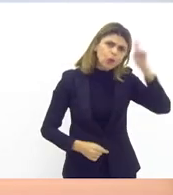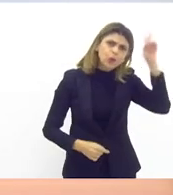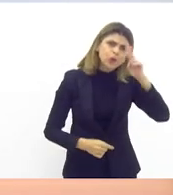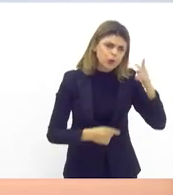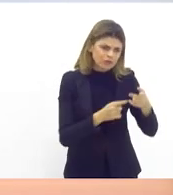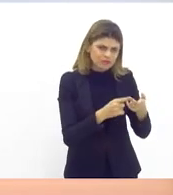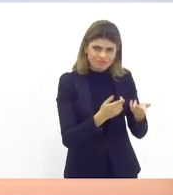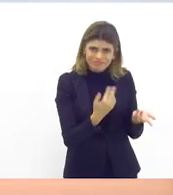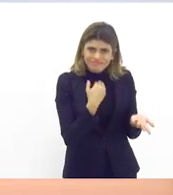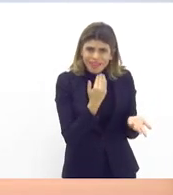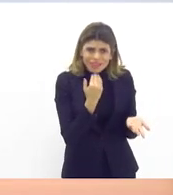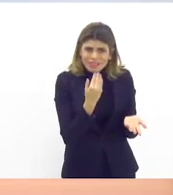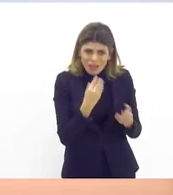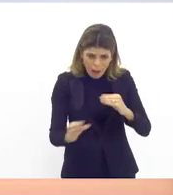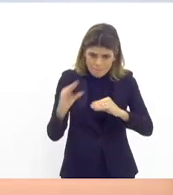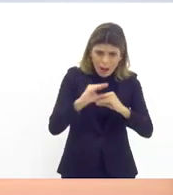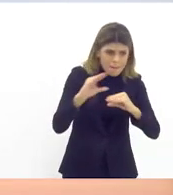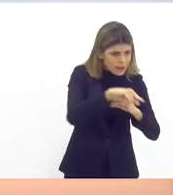hoje.